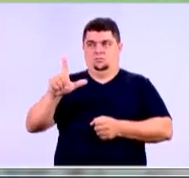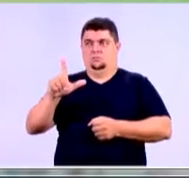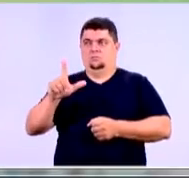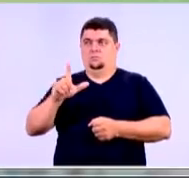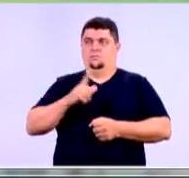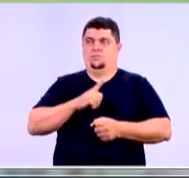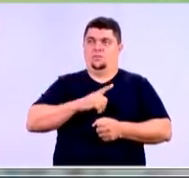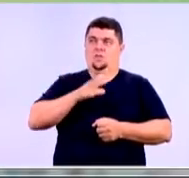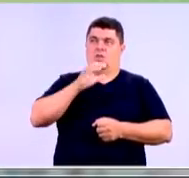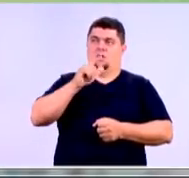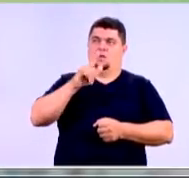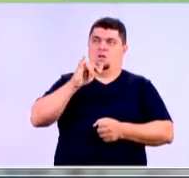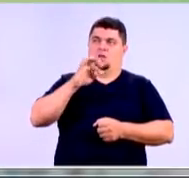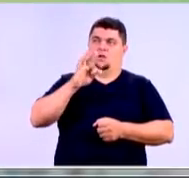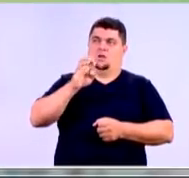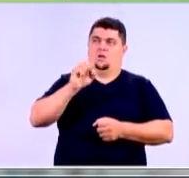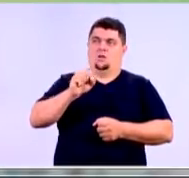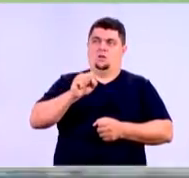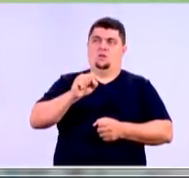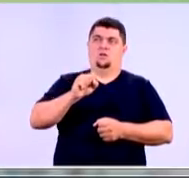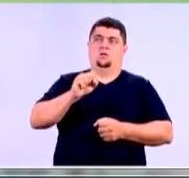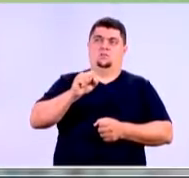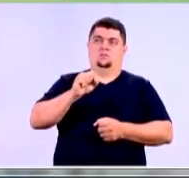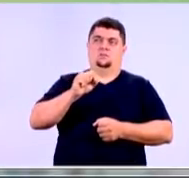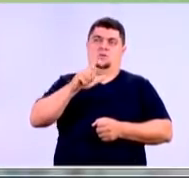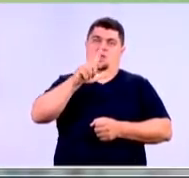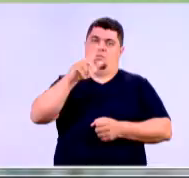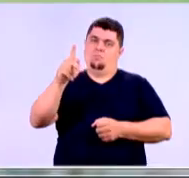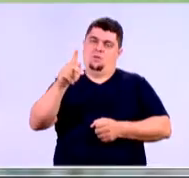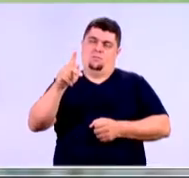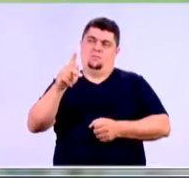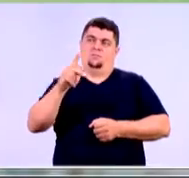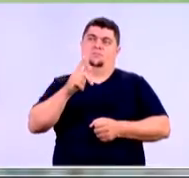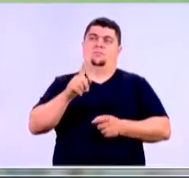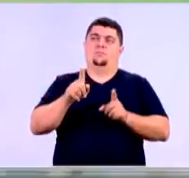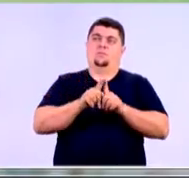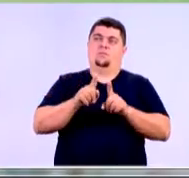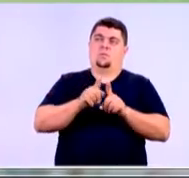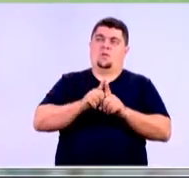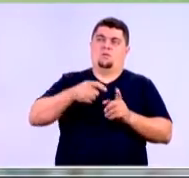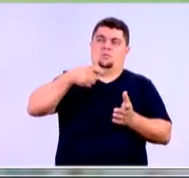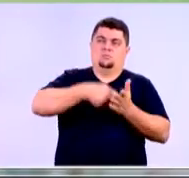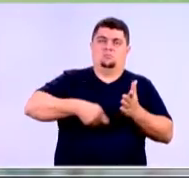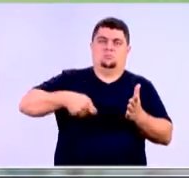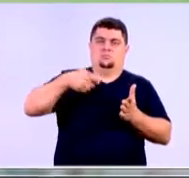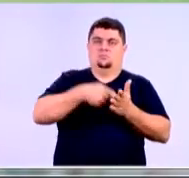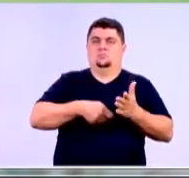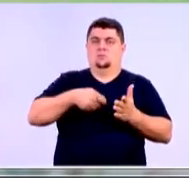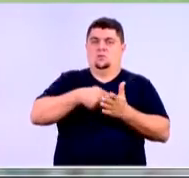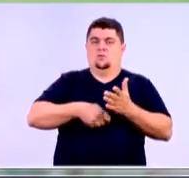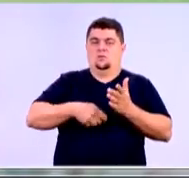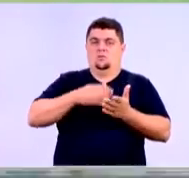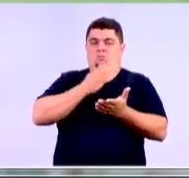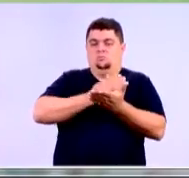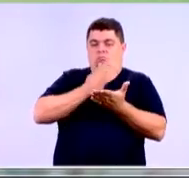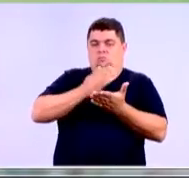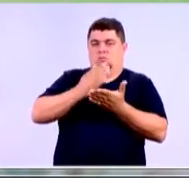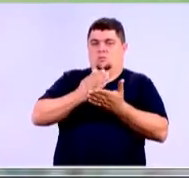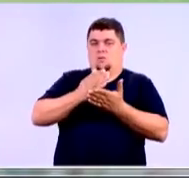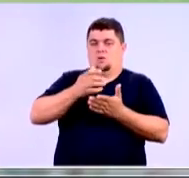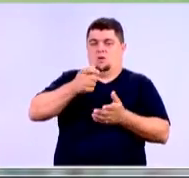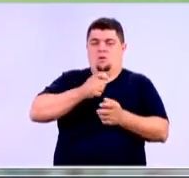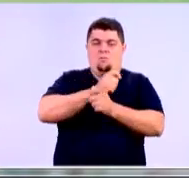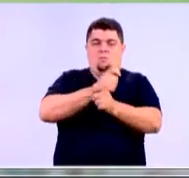pelos clientes, no longo prazo, e as obrigações de longo prazo, que é o pagamento